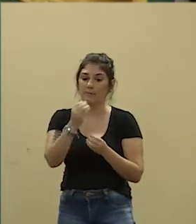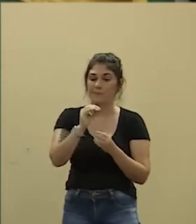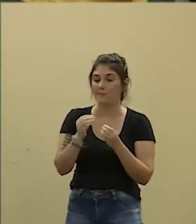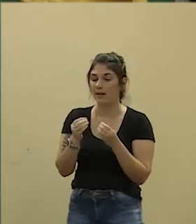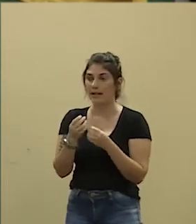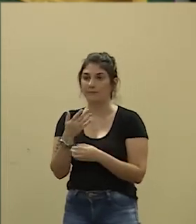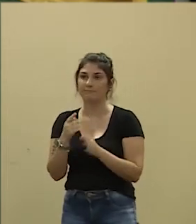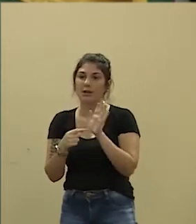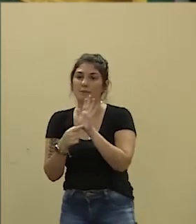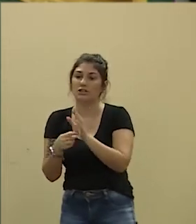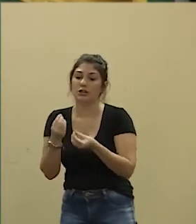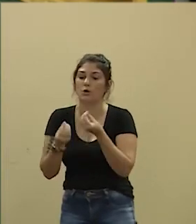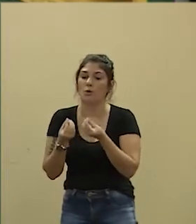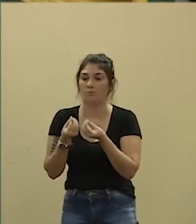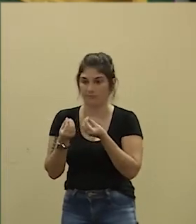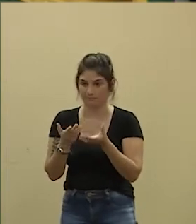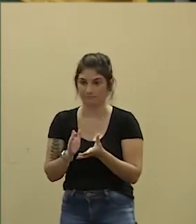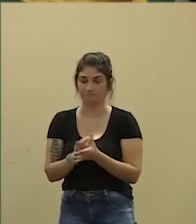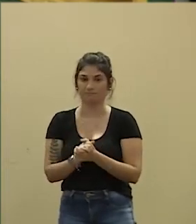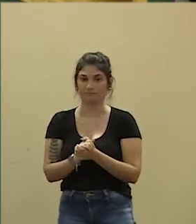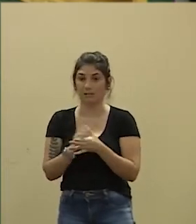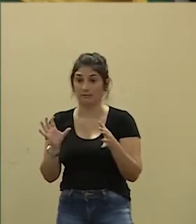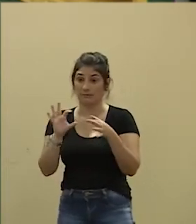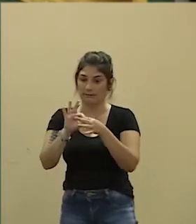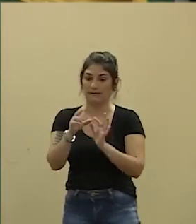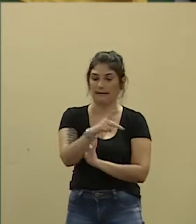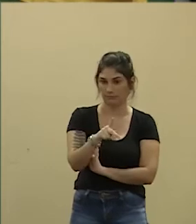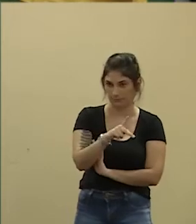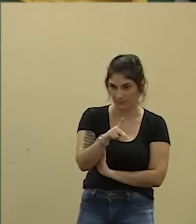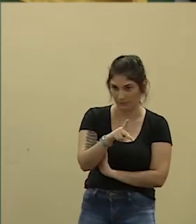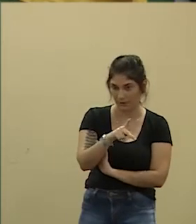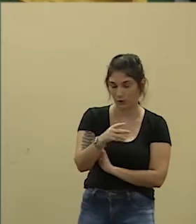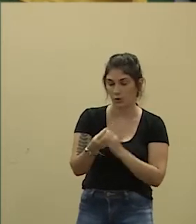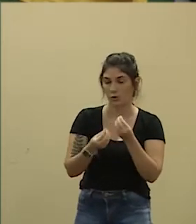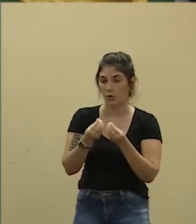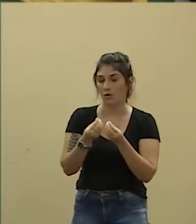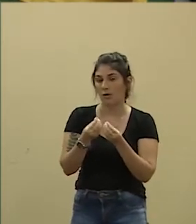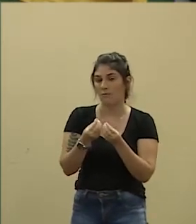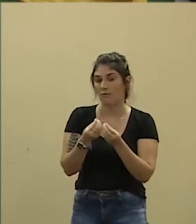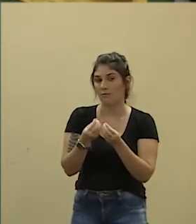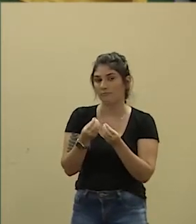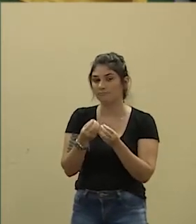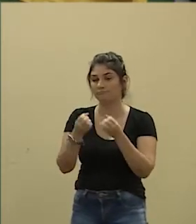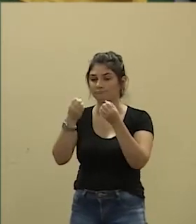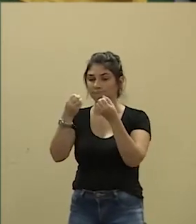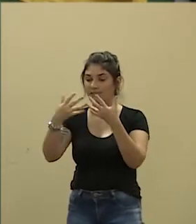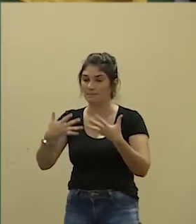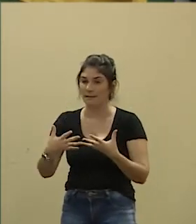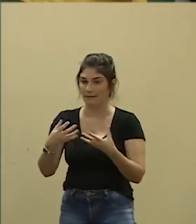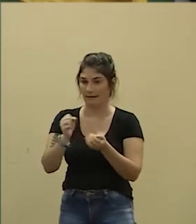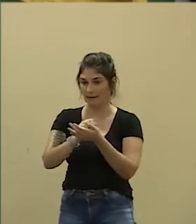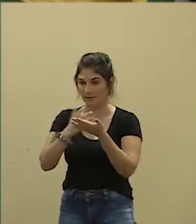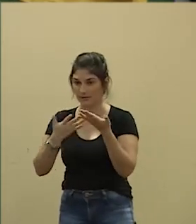é muito ligado à atuação docente né fazendo uma introdução aqui a gente faz uma atividade em sala de